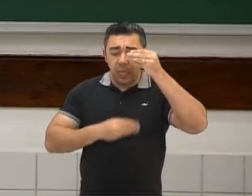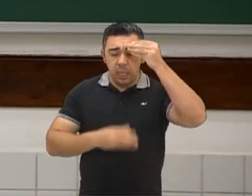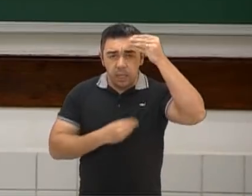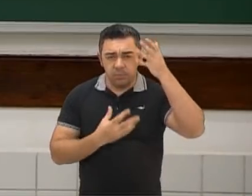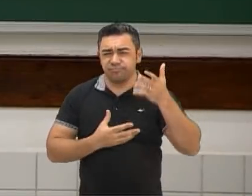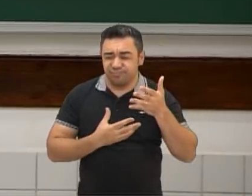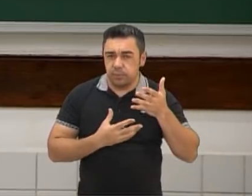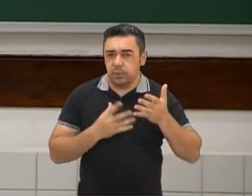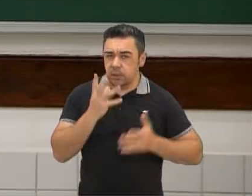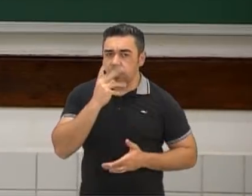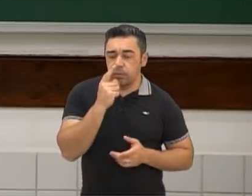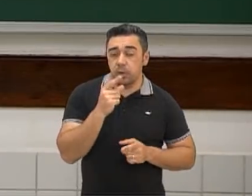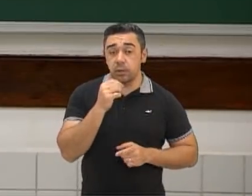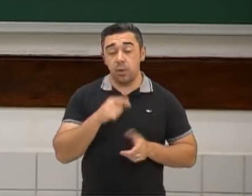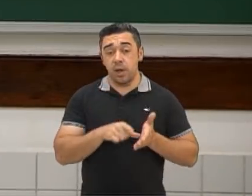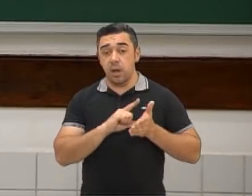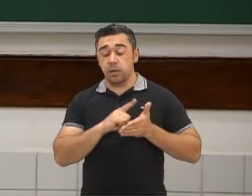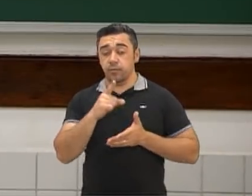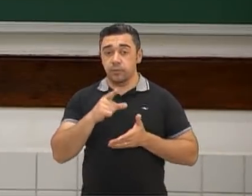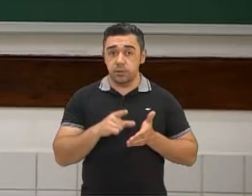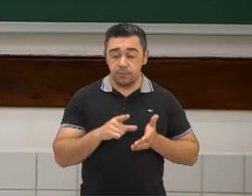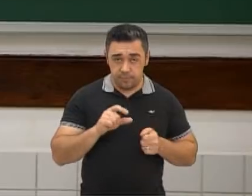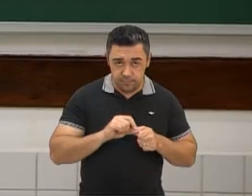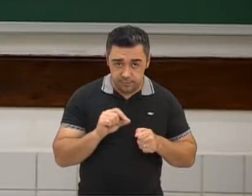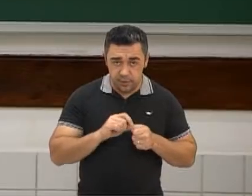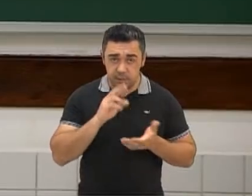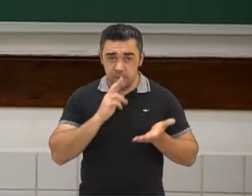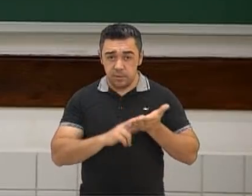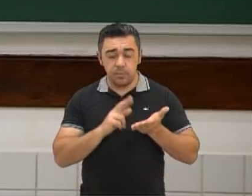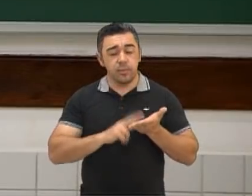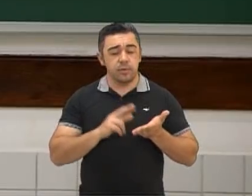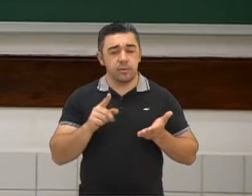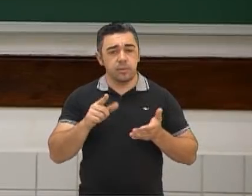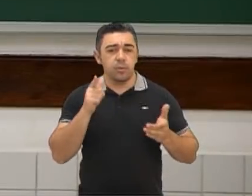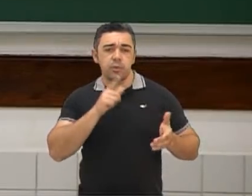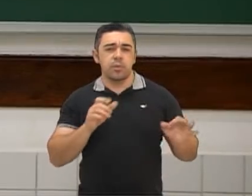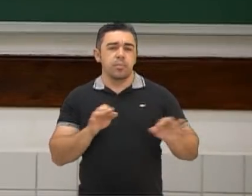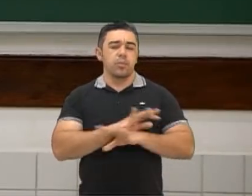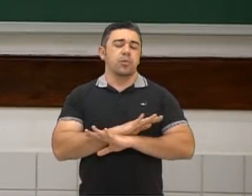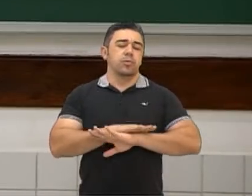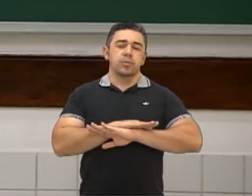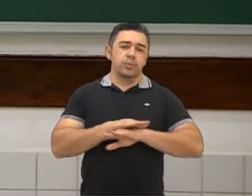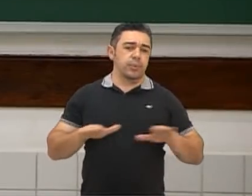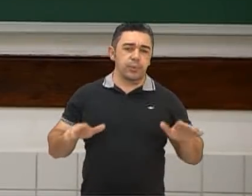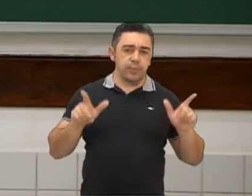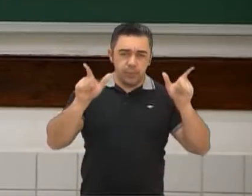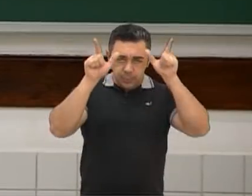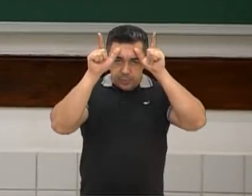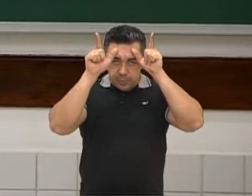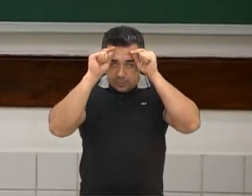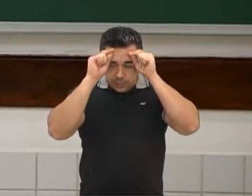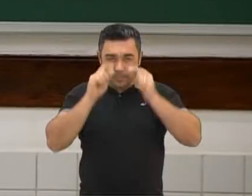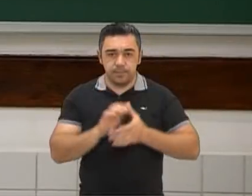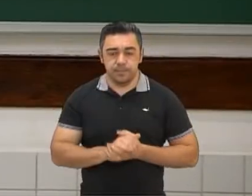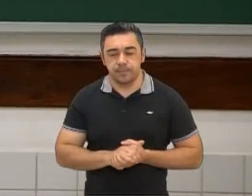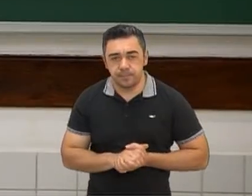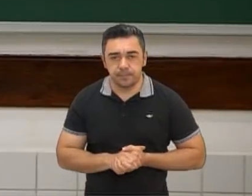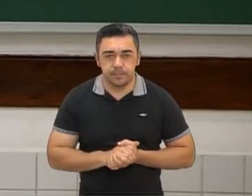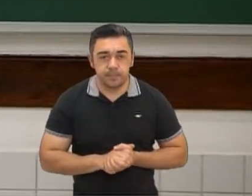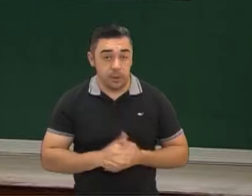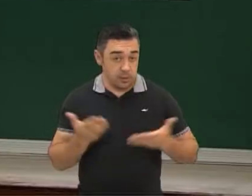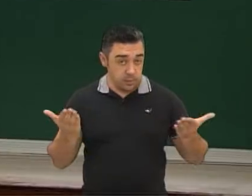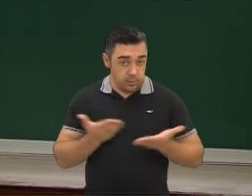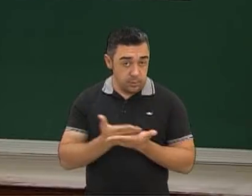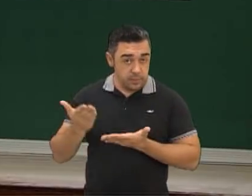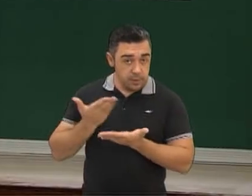Você fazendo diariamente as 5 atividades da aula, você não vai ficar acumulando muita coisa, ok? Vamos para a nossa